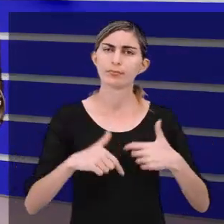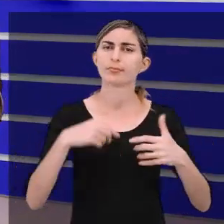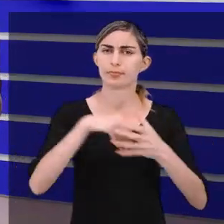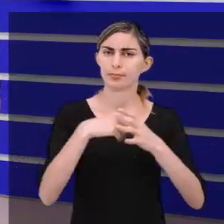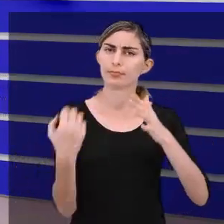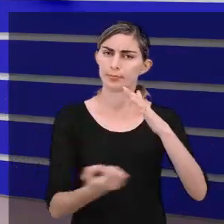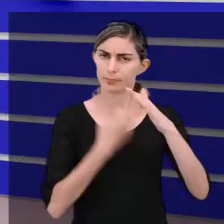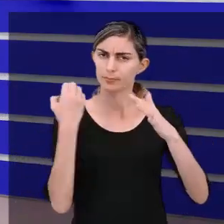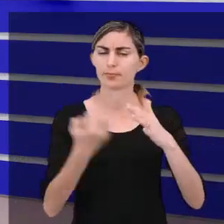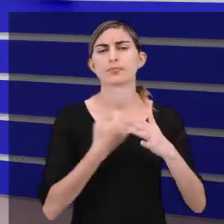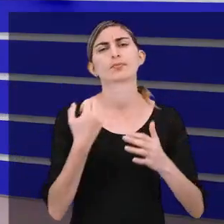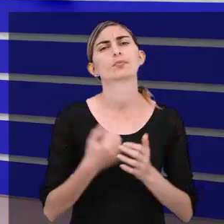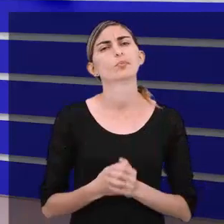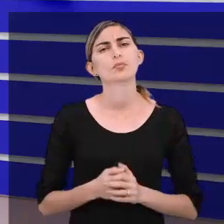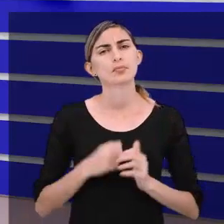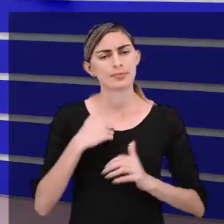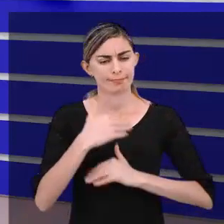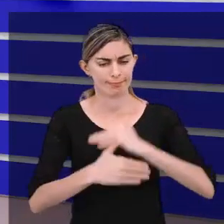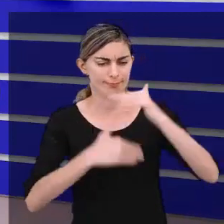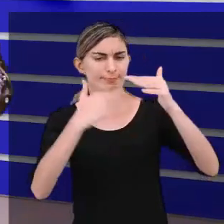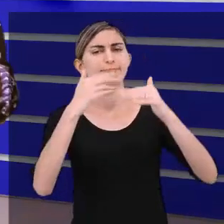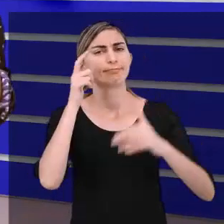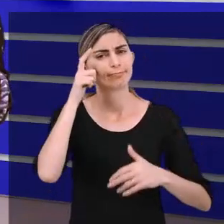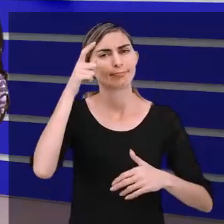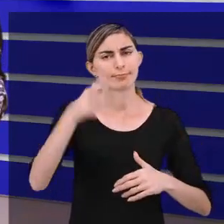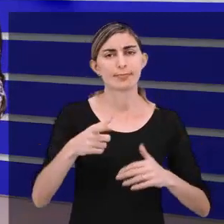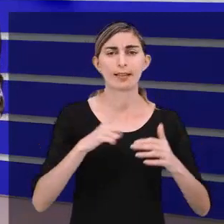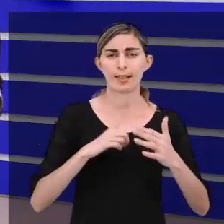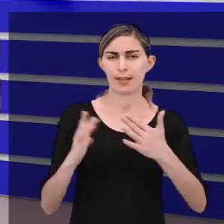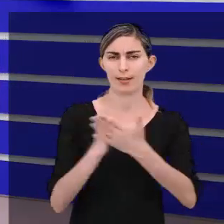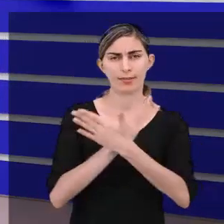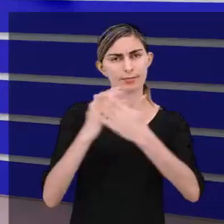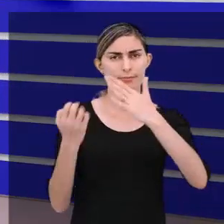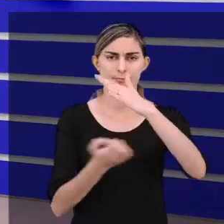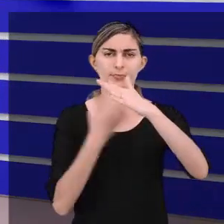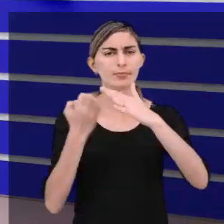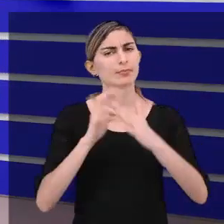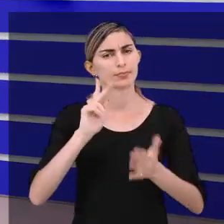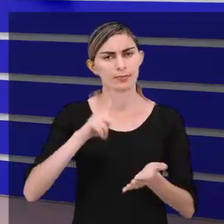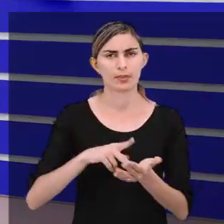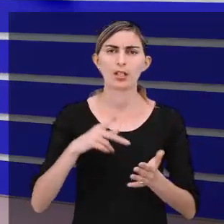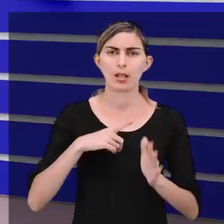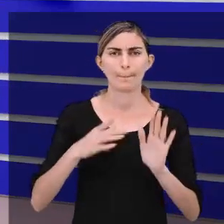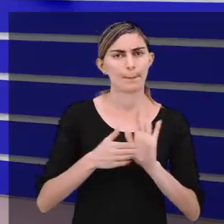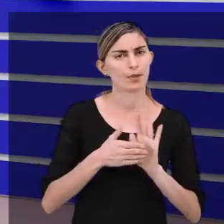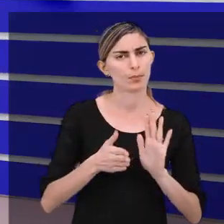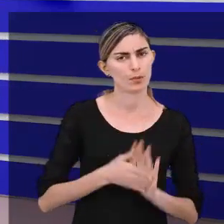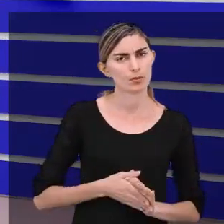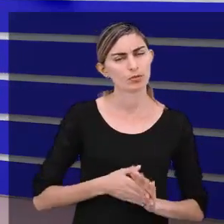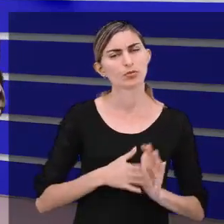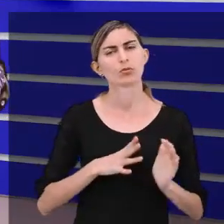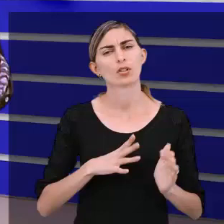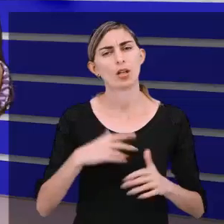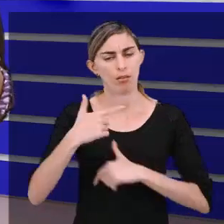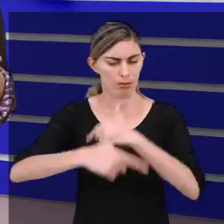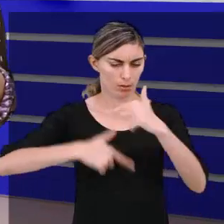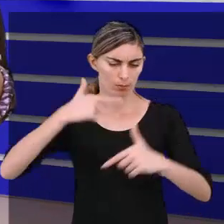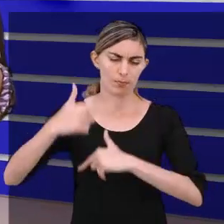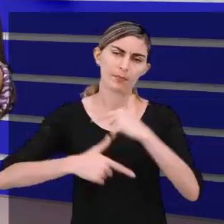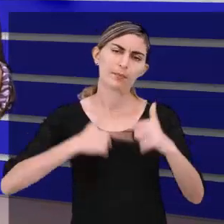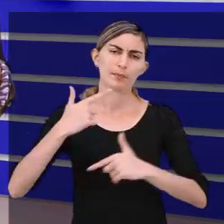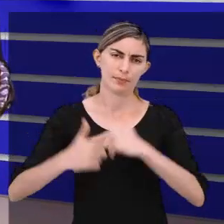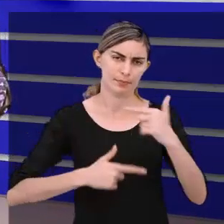fazer uma trilha de carreira aí interessante, mas tem empresas que têm realmente esse propósito. Então, elas